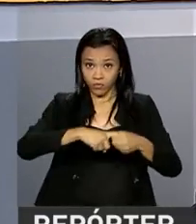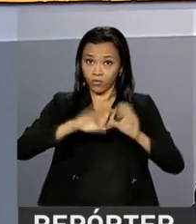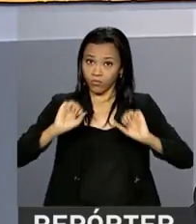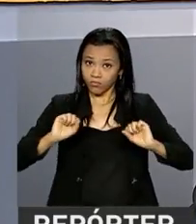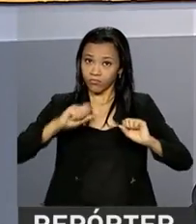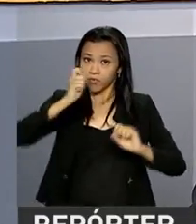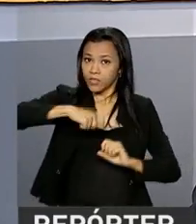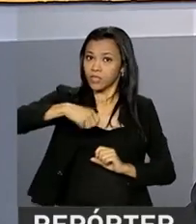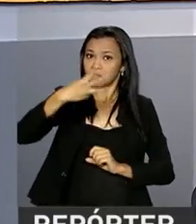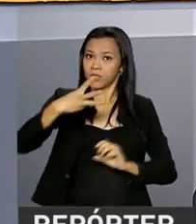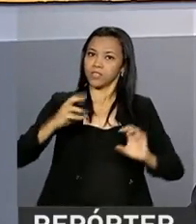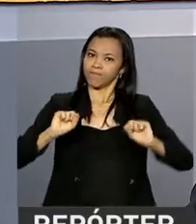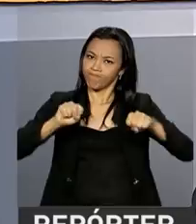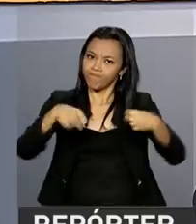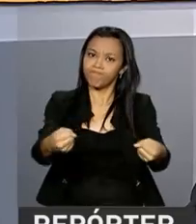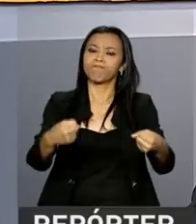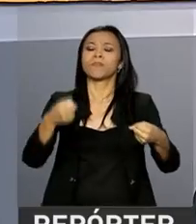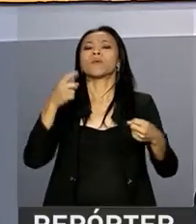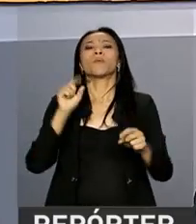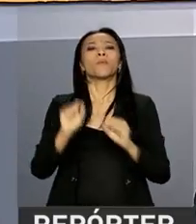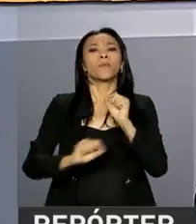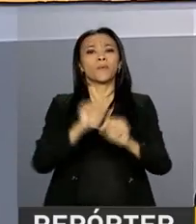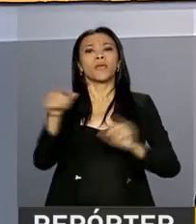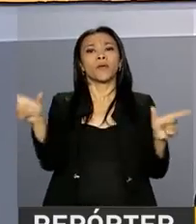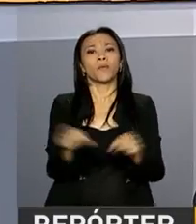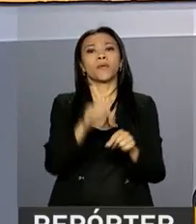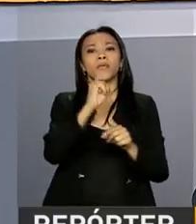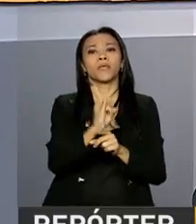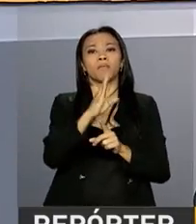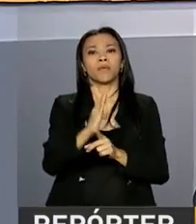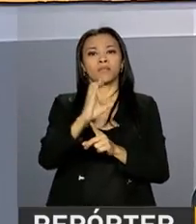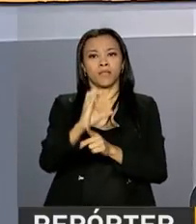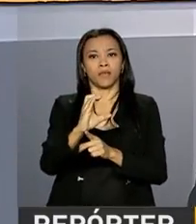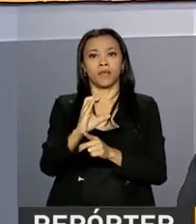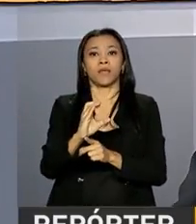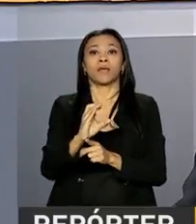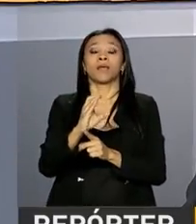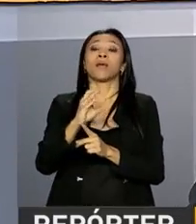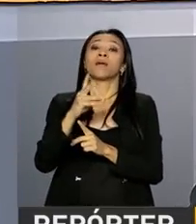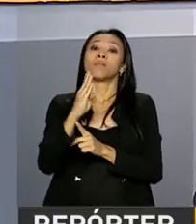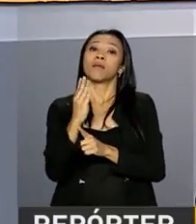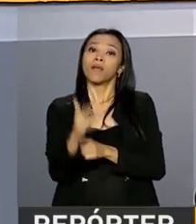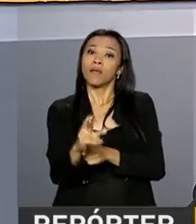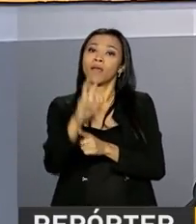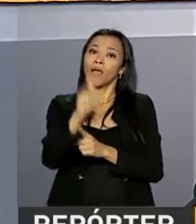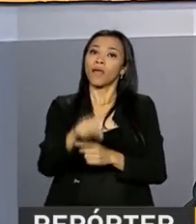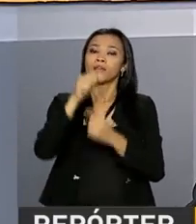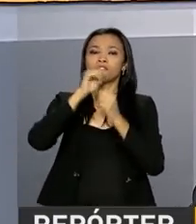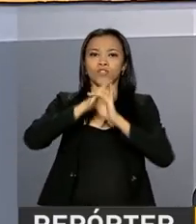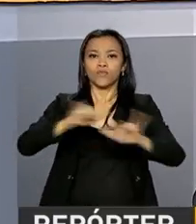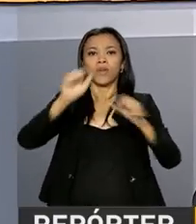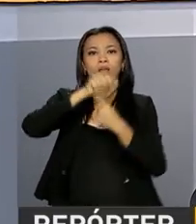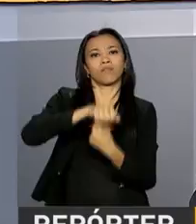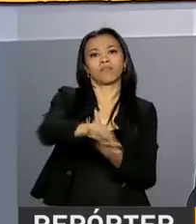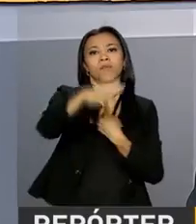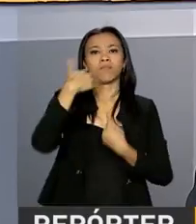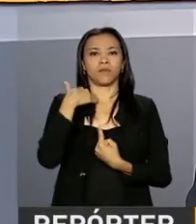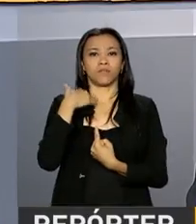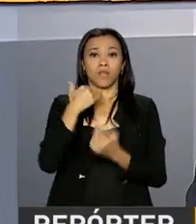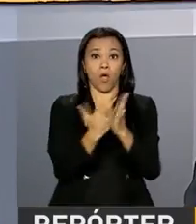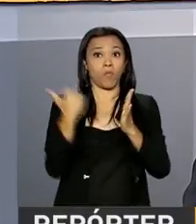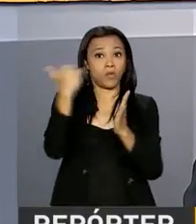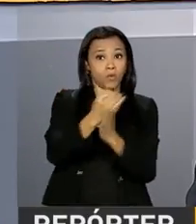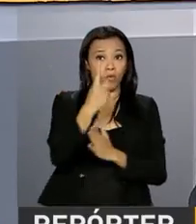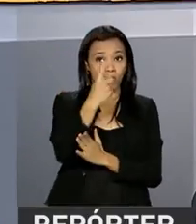trimestre do ano o índice de atividade econômica ibcb divulgado pelo banco central registrou um crescimento de